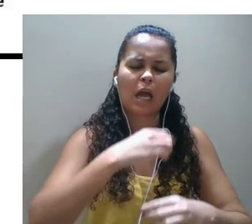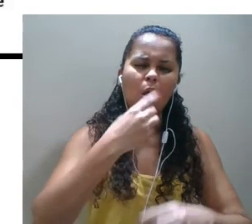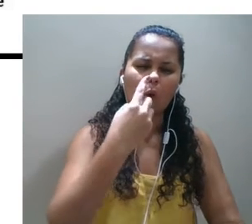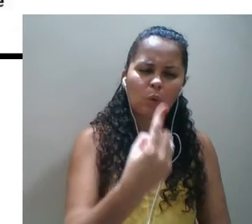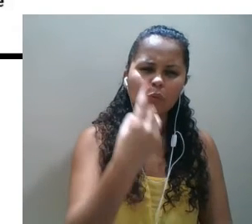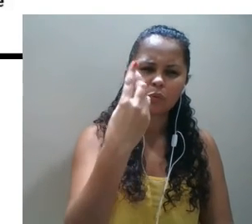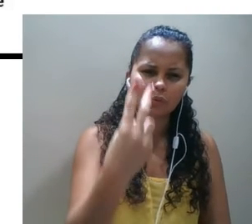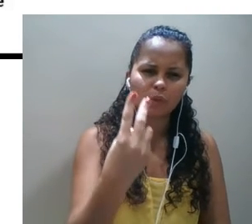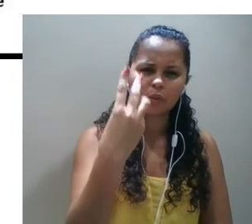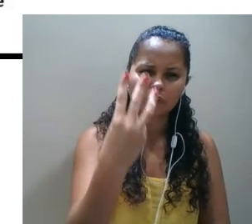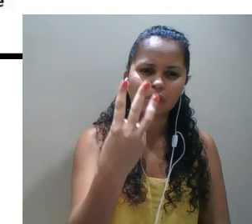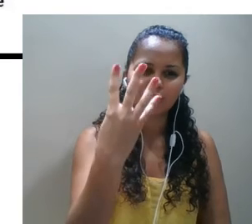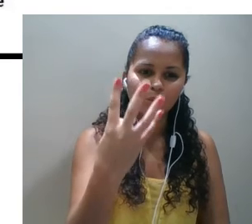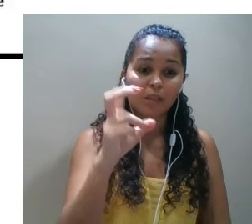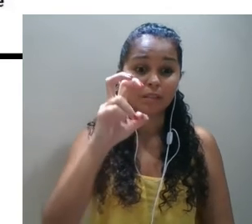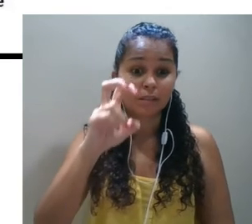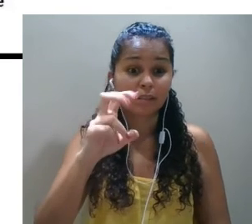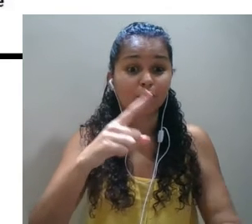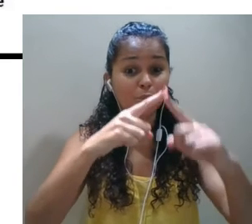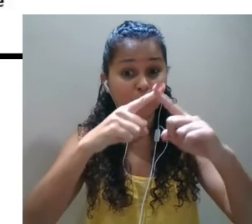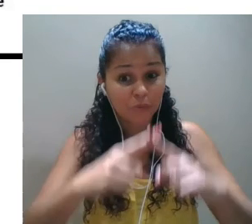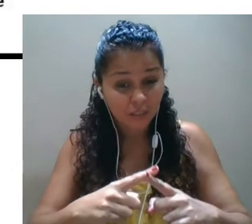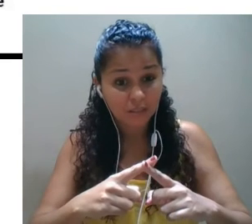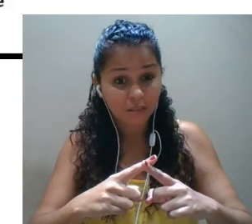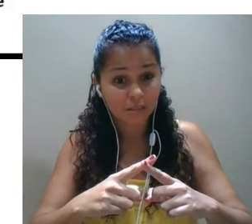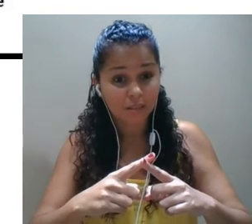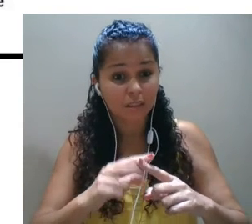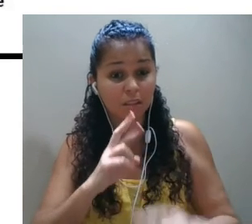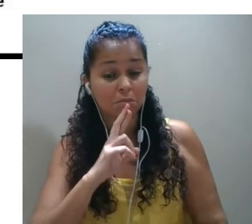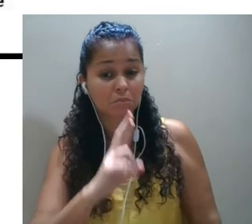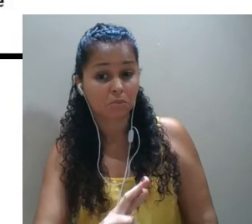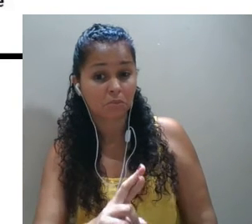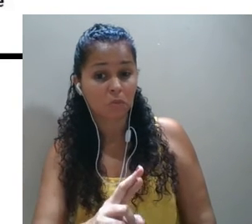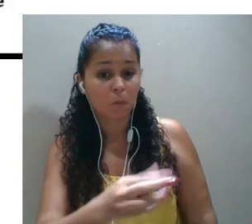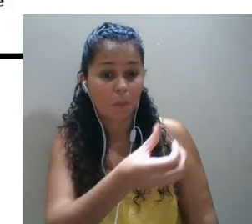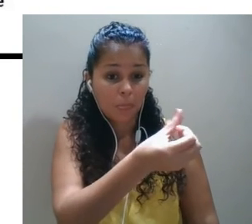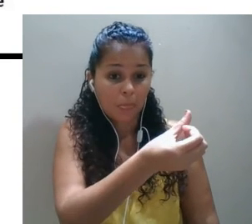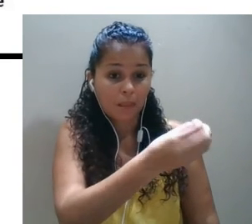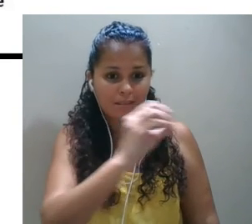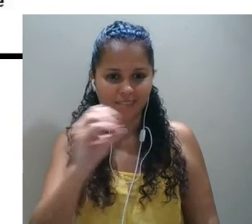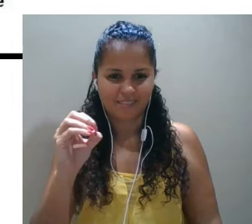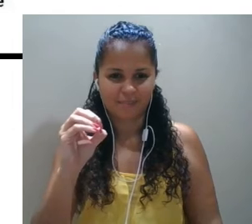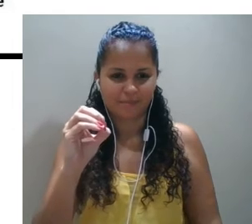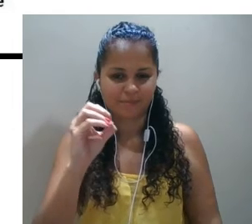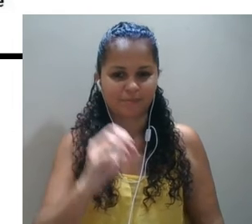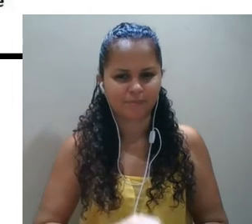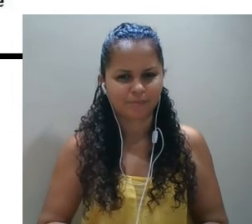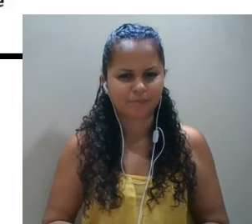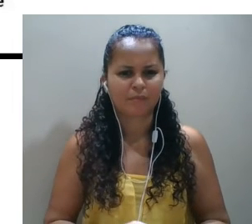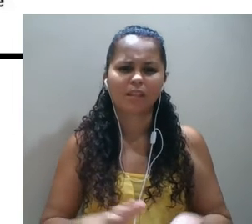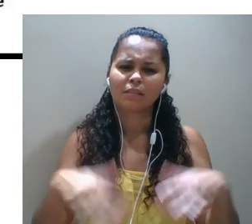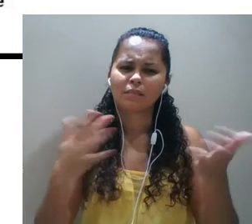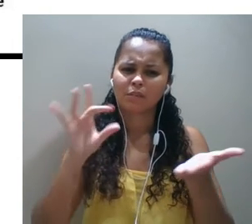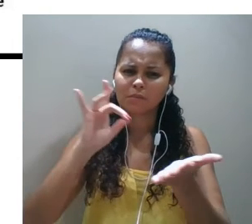4, 5 vezes 120 unidades, que vai dar em 600 unidades. Bem, então, na verdade,